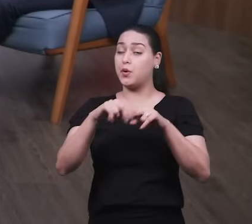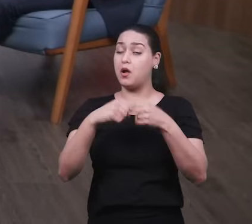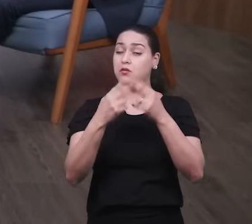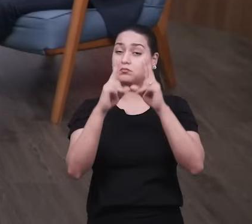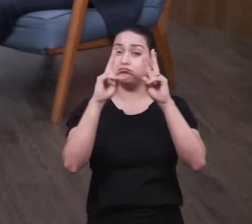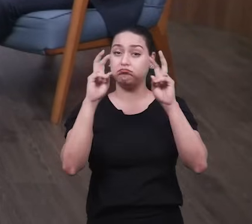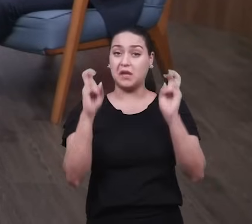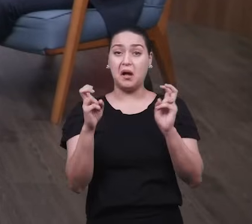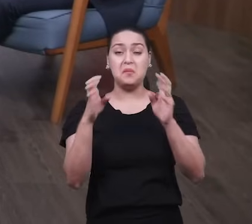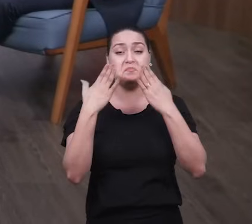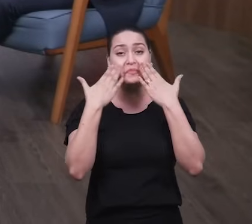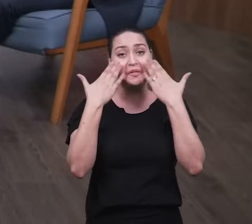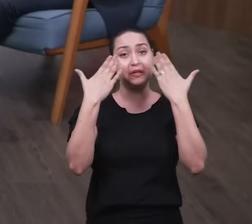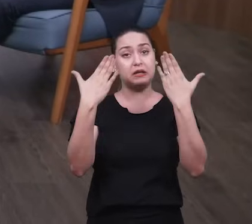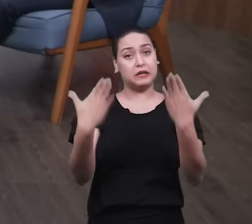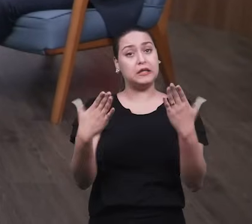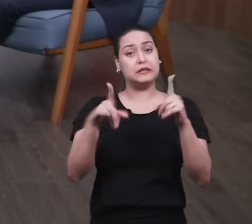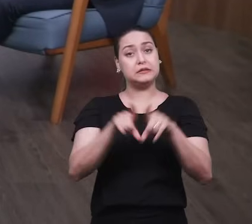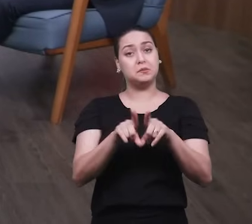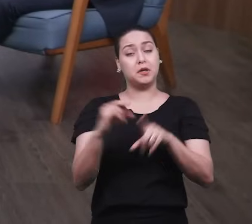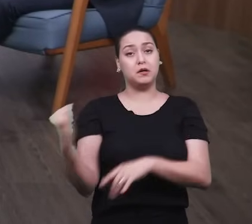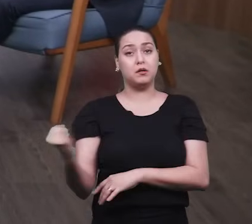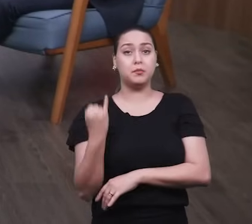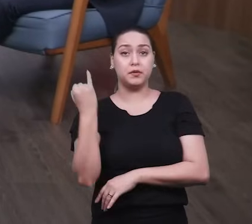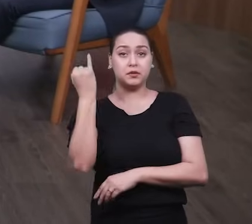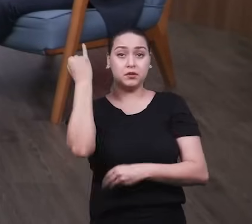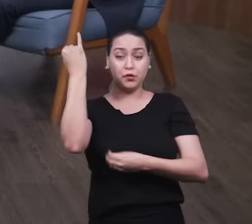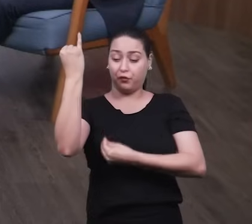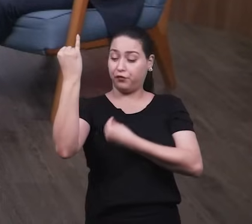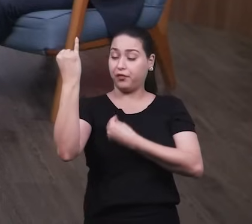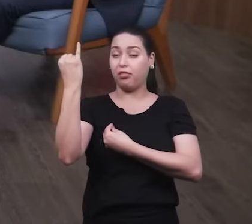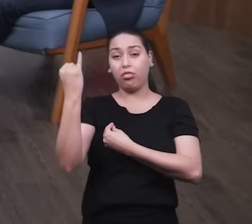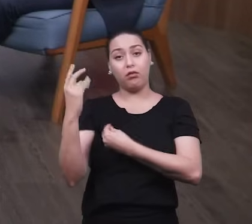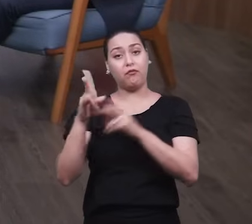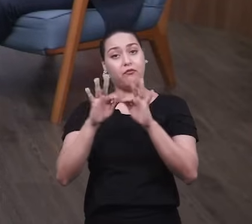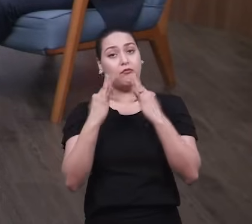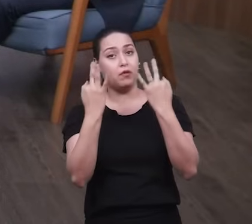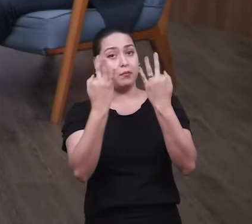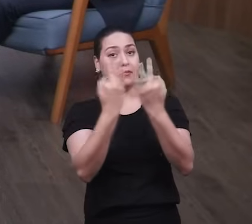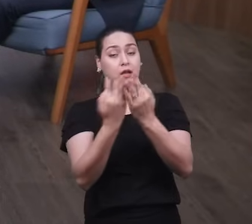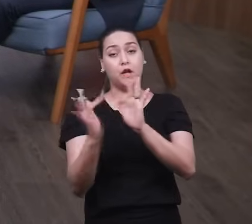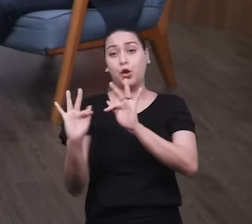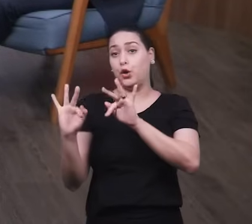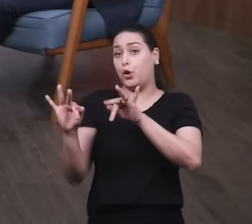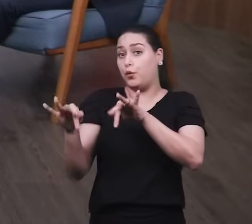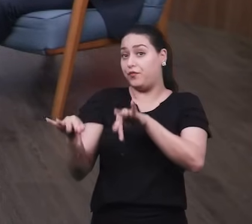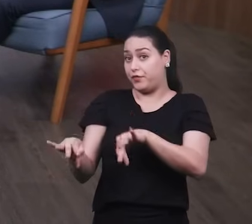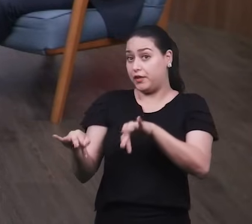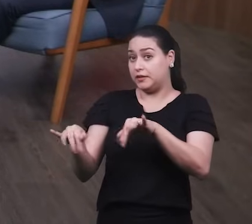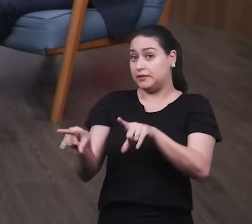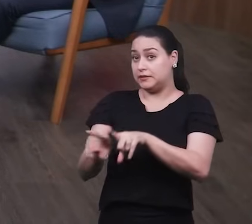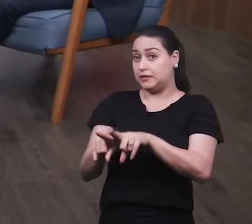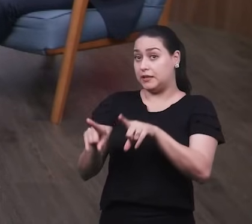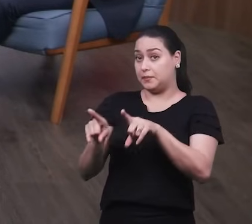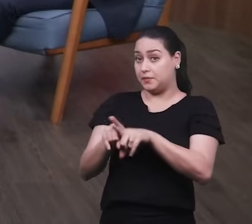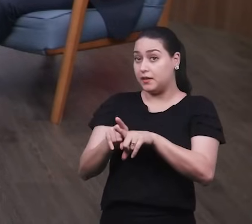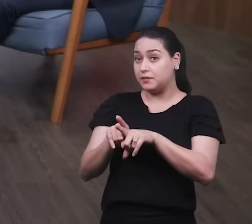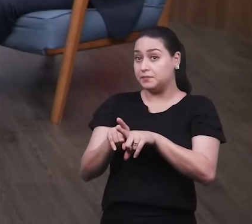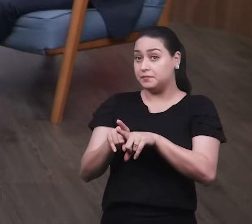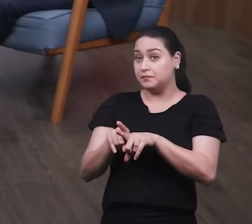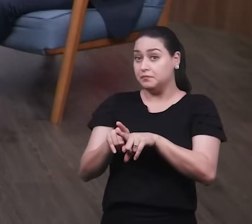programa, aquilo que tem sido a importância para a sua vida e a sua família. E, ao final, nós trazemos, aí